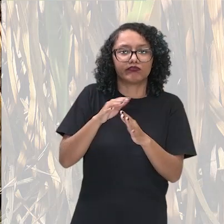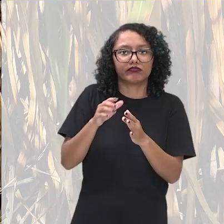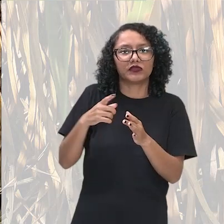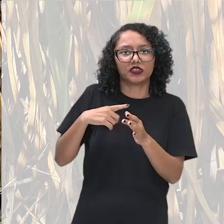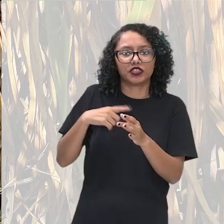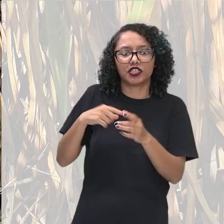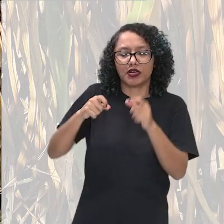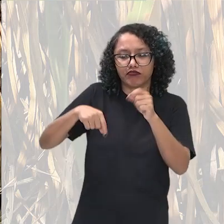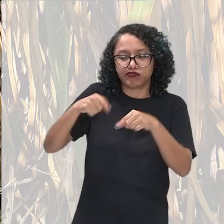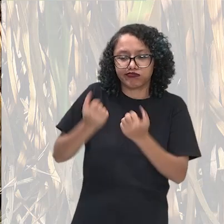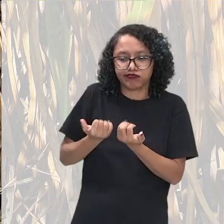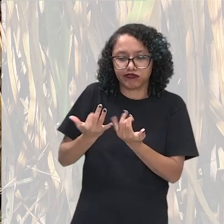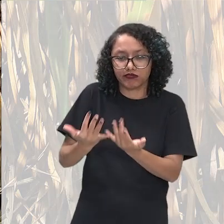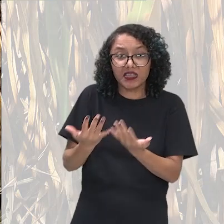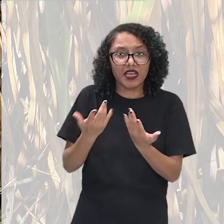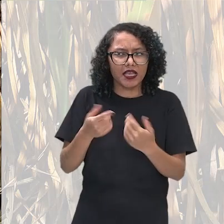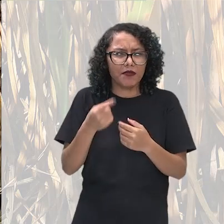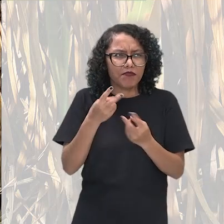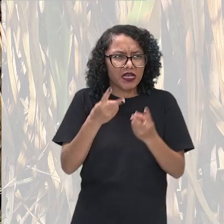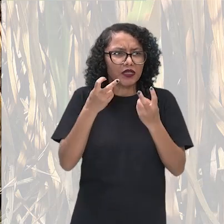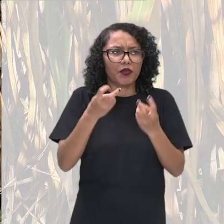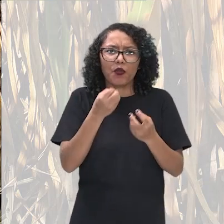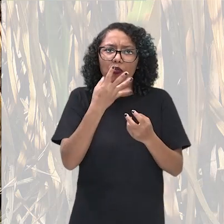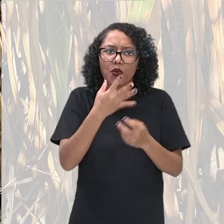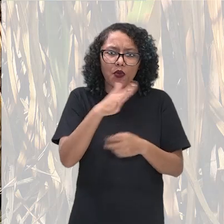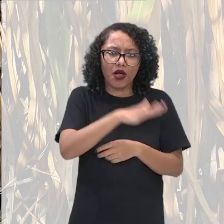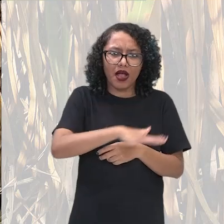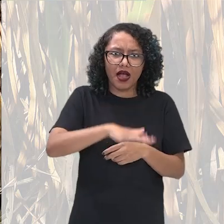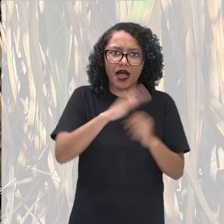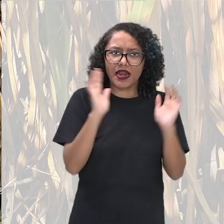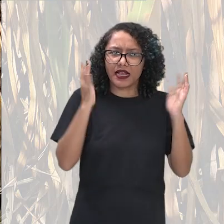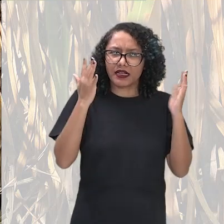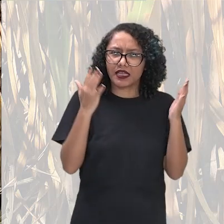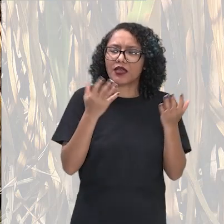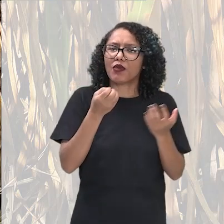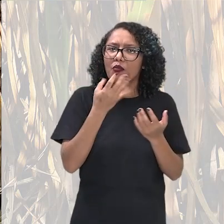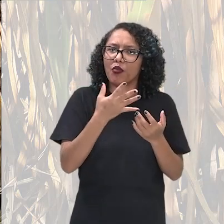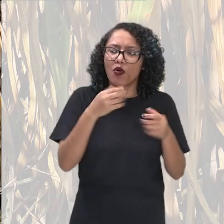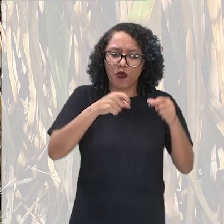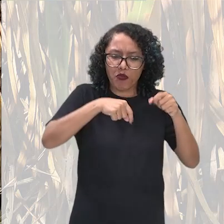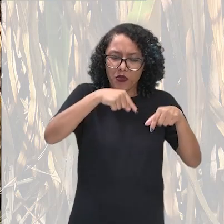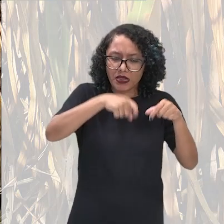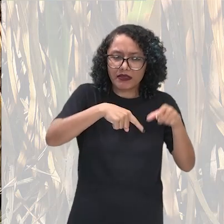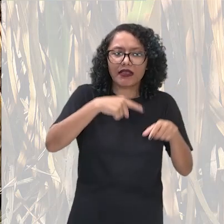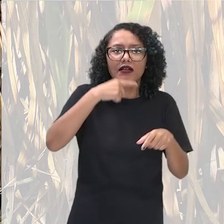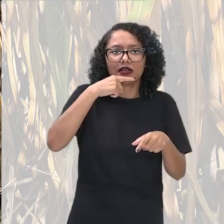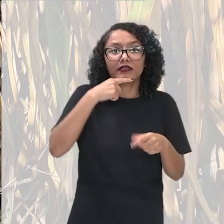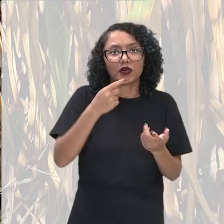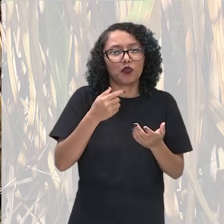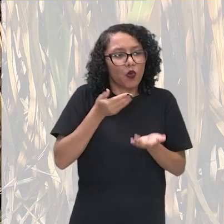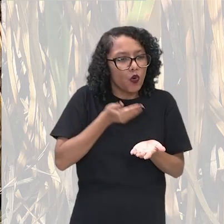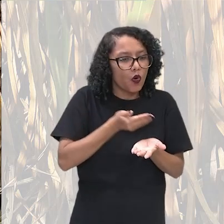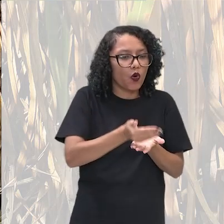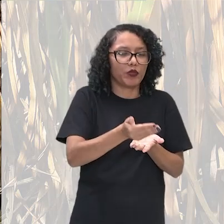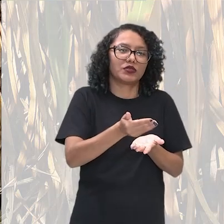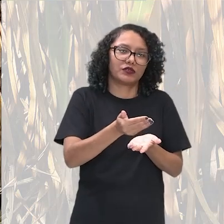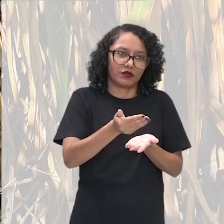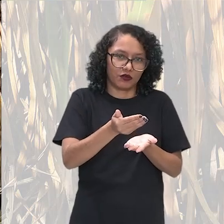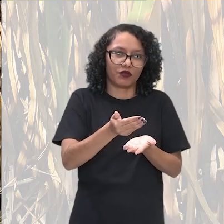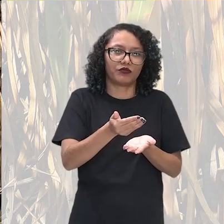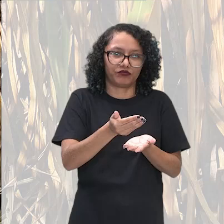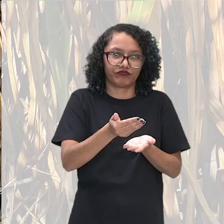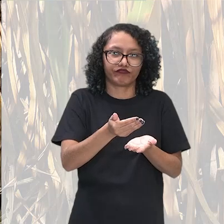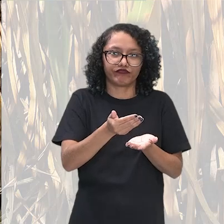o clima daqui era propício para a criação, né, da cana-de-açúcar, para a plantação da cana-de-açúcar,